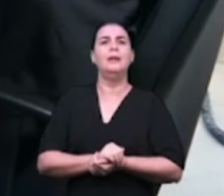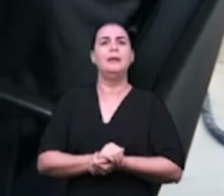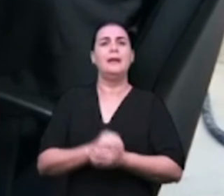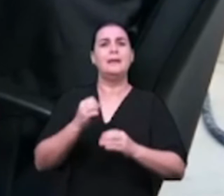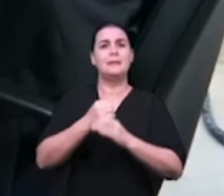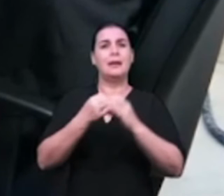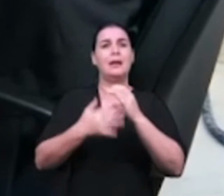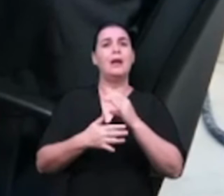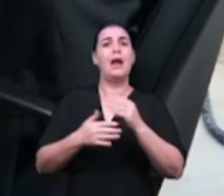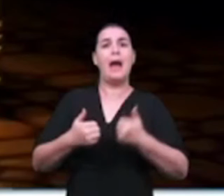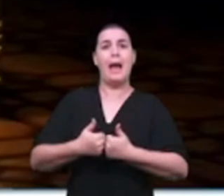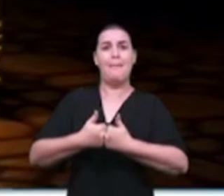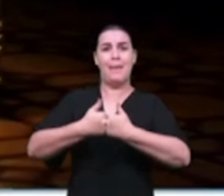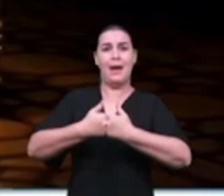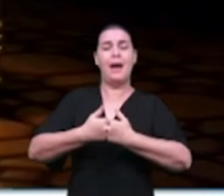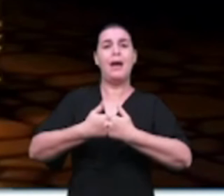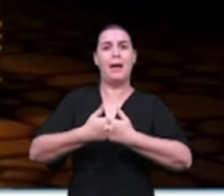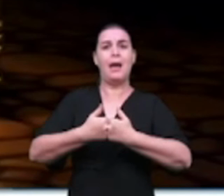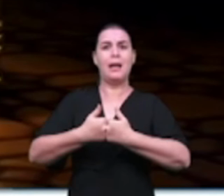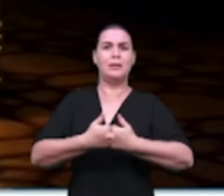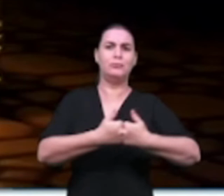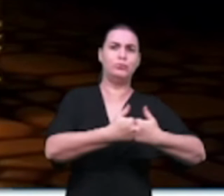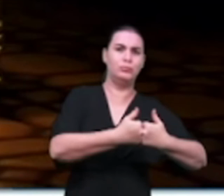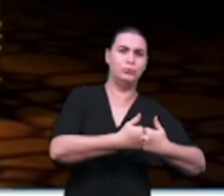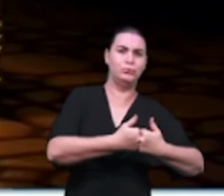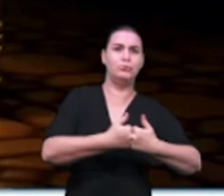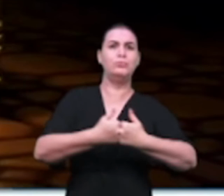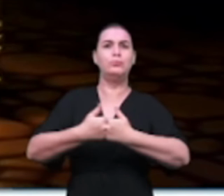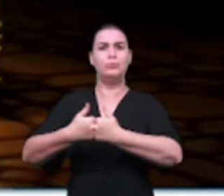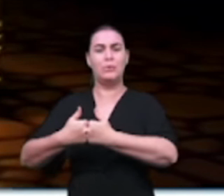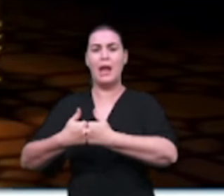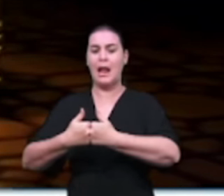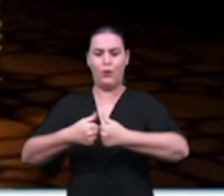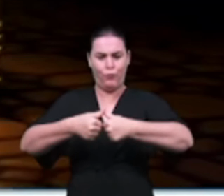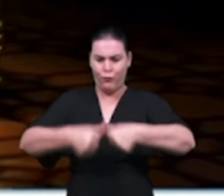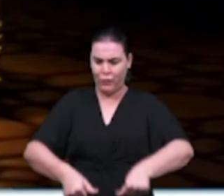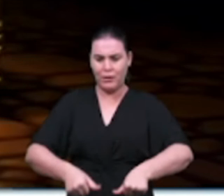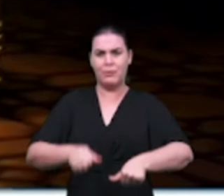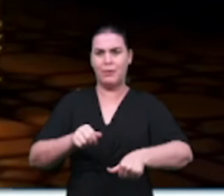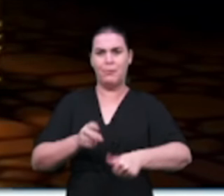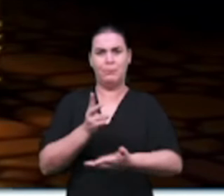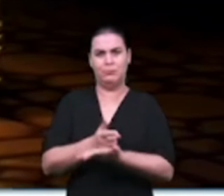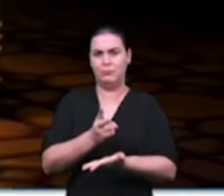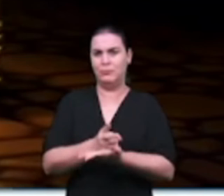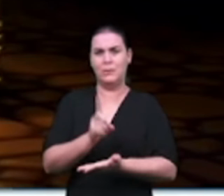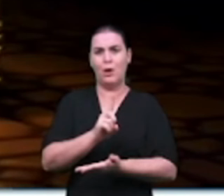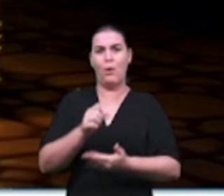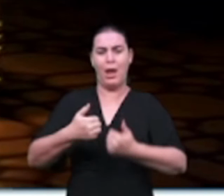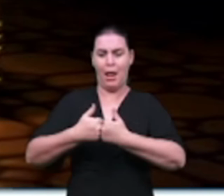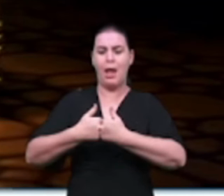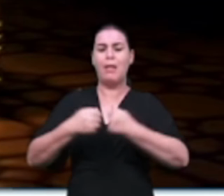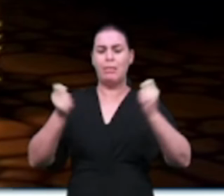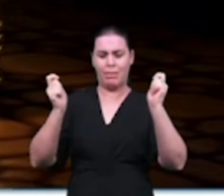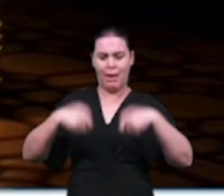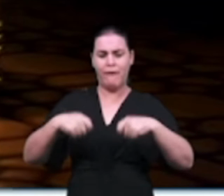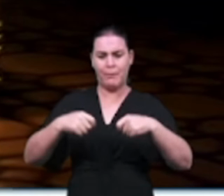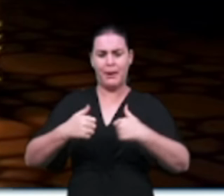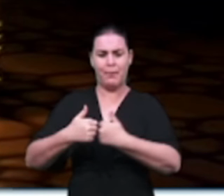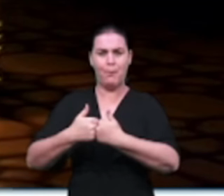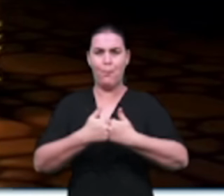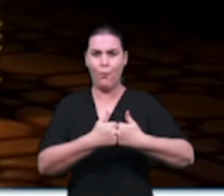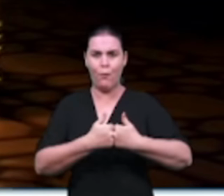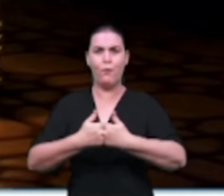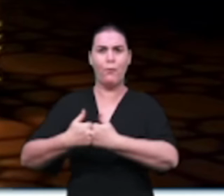A arca era um móvel. E era um móvel que não era fixo, ou seja, é isso aí. Pode observar que ela